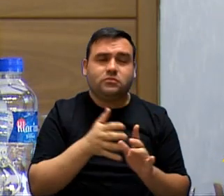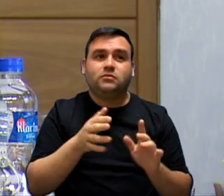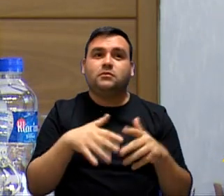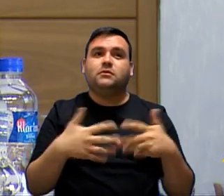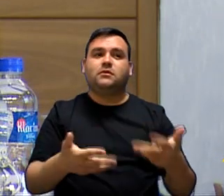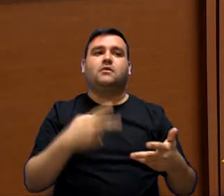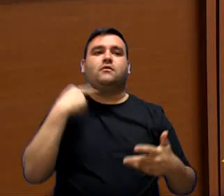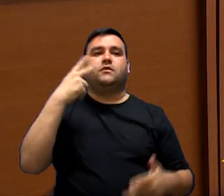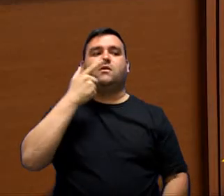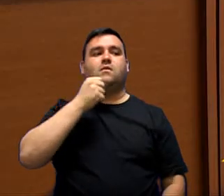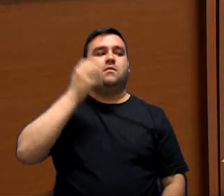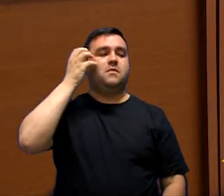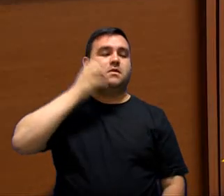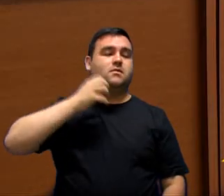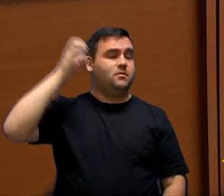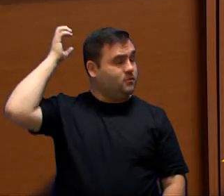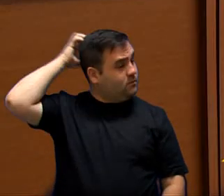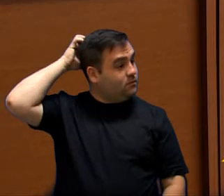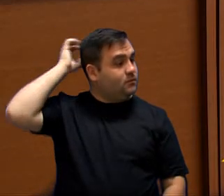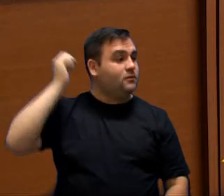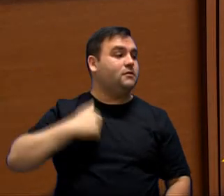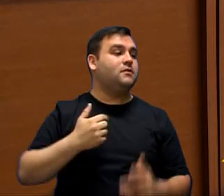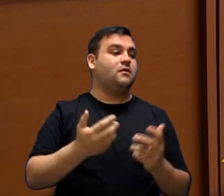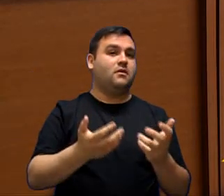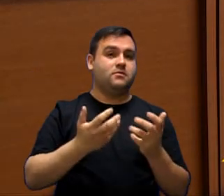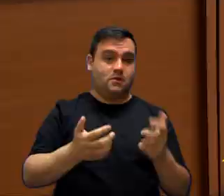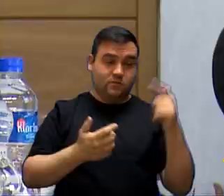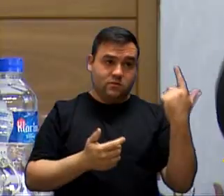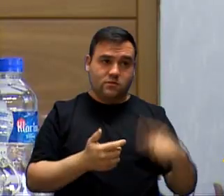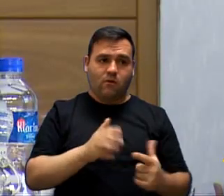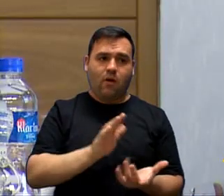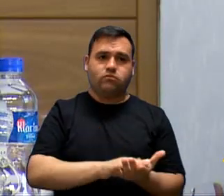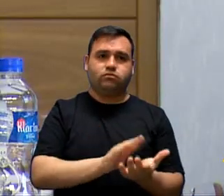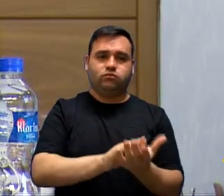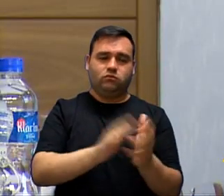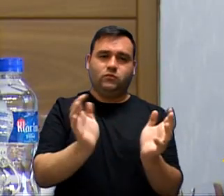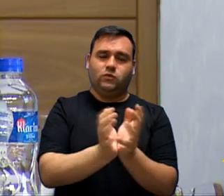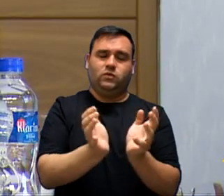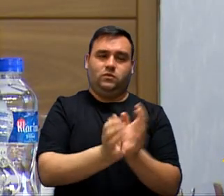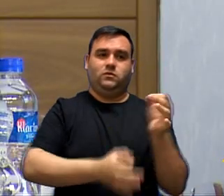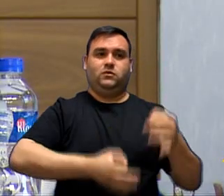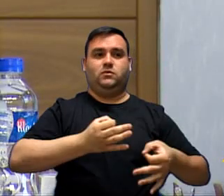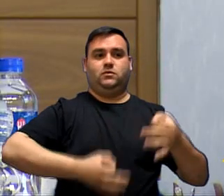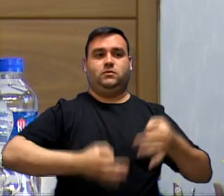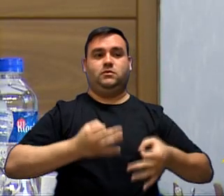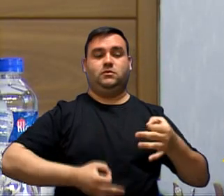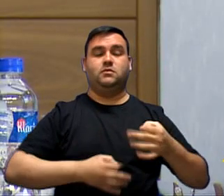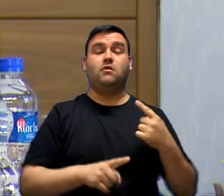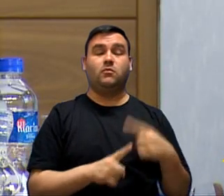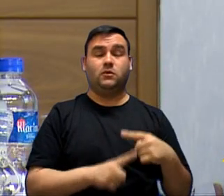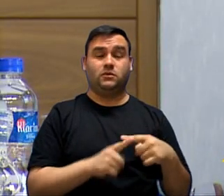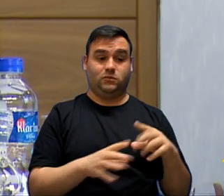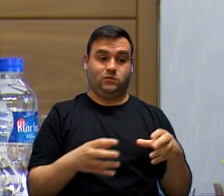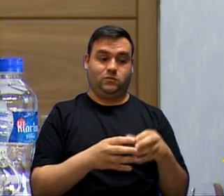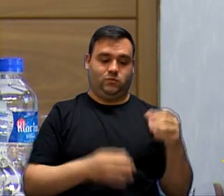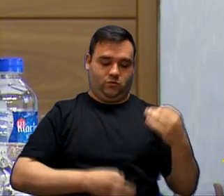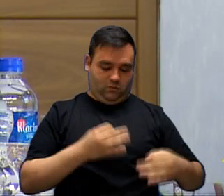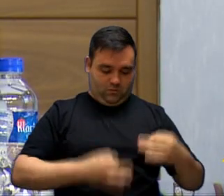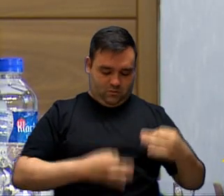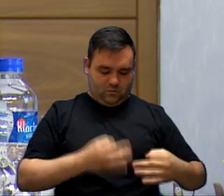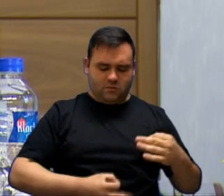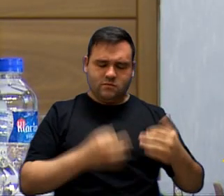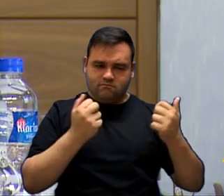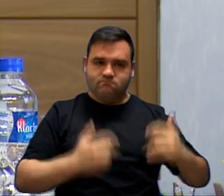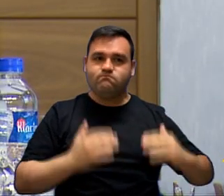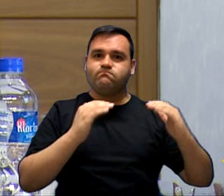Então, vereador Péricles, eu só quero que, mais uma vez, parabenizar a Comissão de Justiça, porque a Comissão de Justiça vem